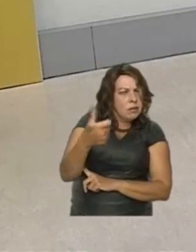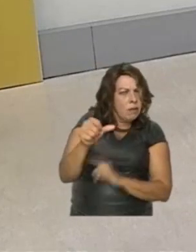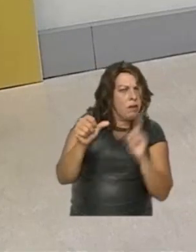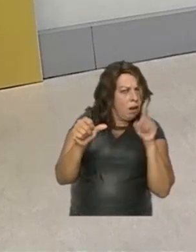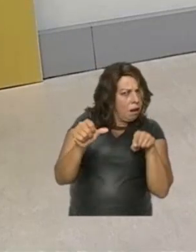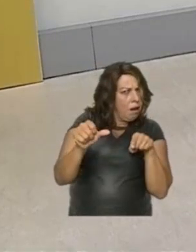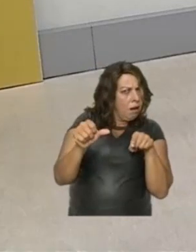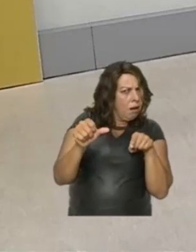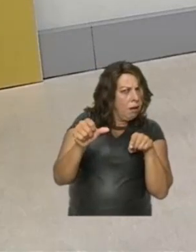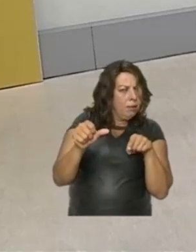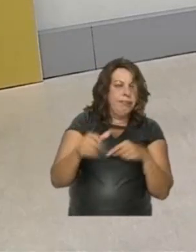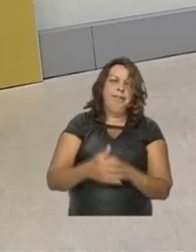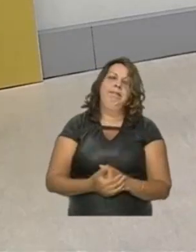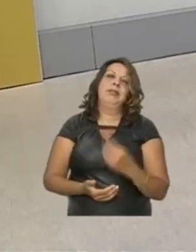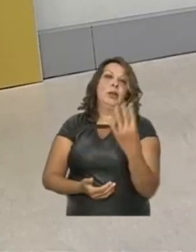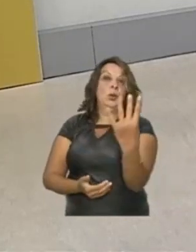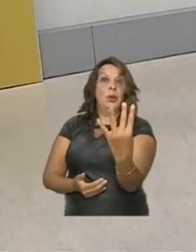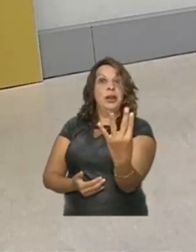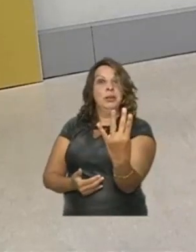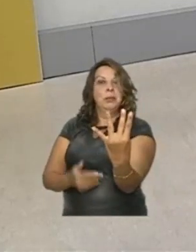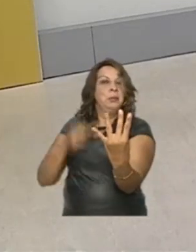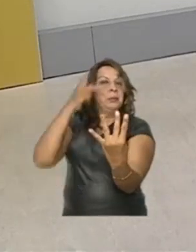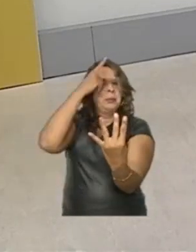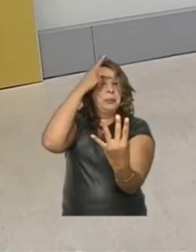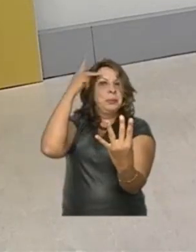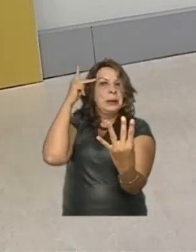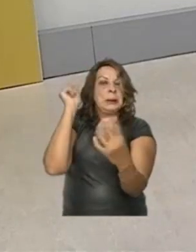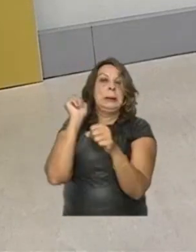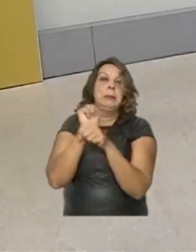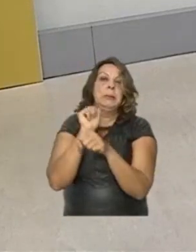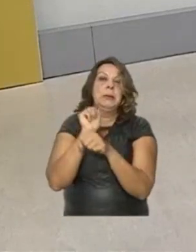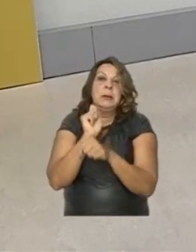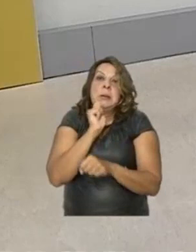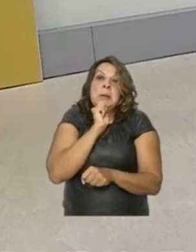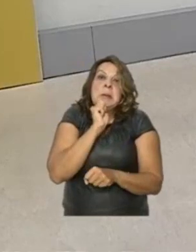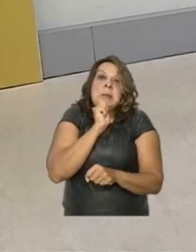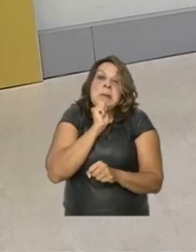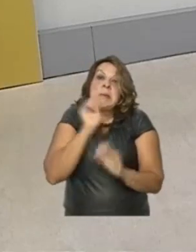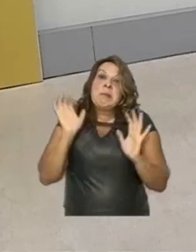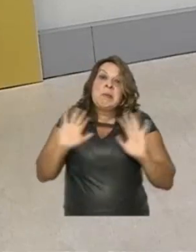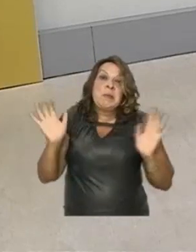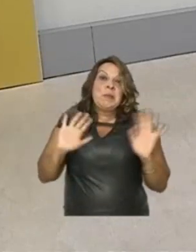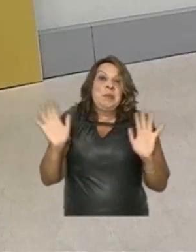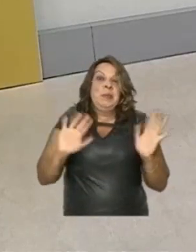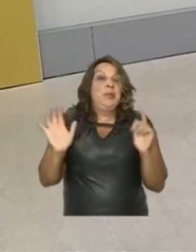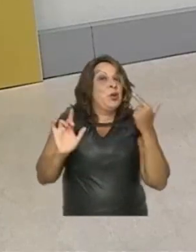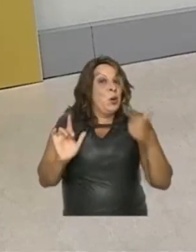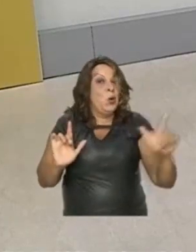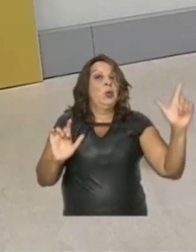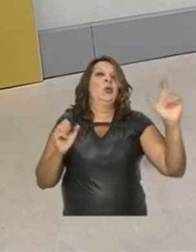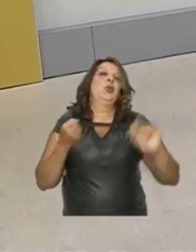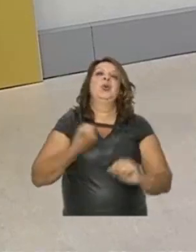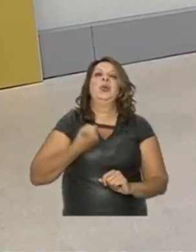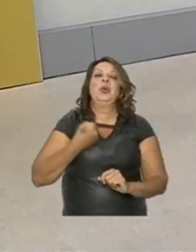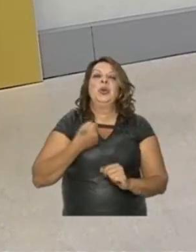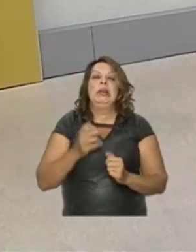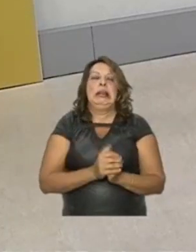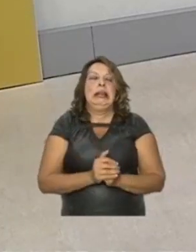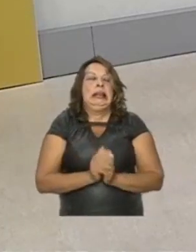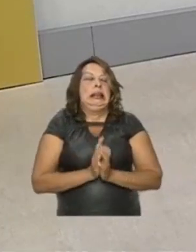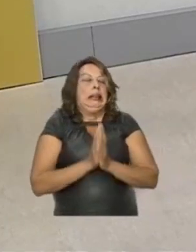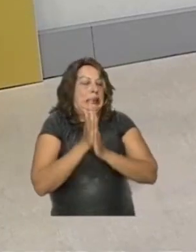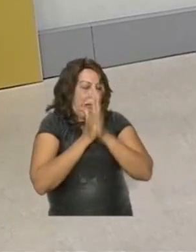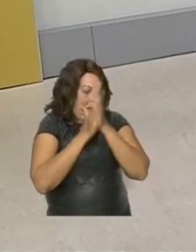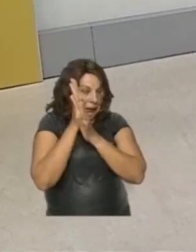29. Quatro títulos à espera da bolinha decisiva que ainda não veio. Chama mais uma, Beth.